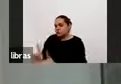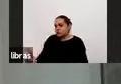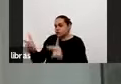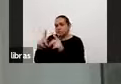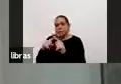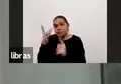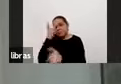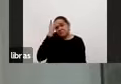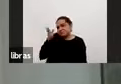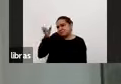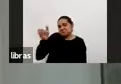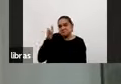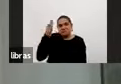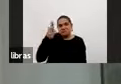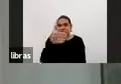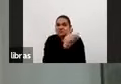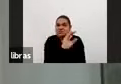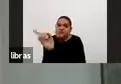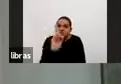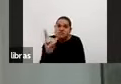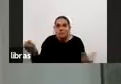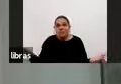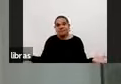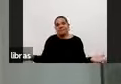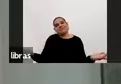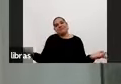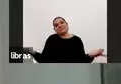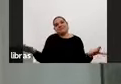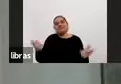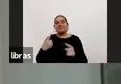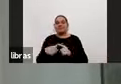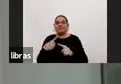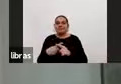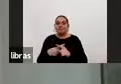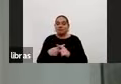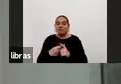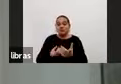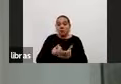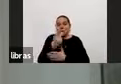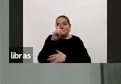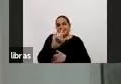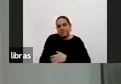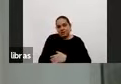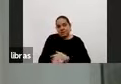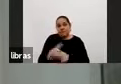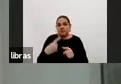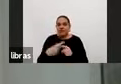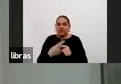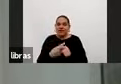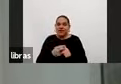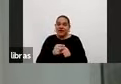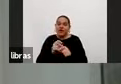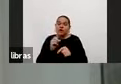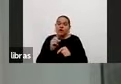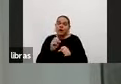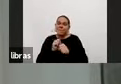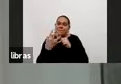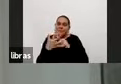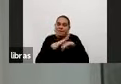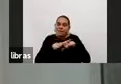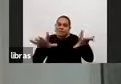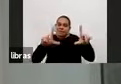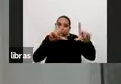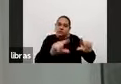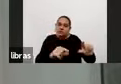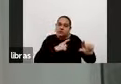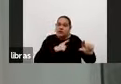Porque enquanto você tem regiões do país em que a taxa de contaminação do vírus está se reduzindo, a gente tem para lugares do Brasil que a